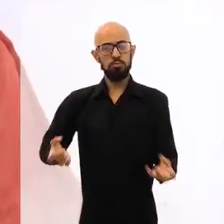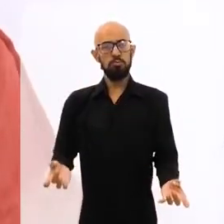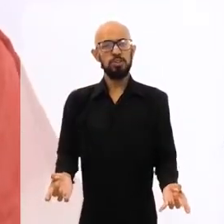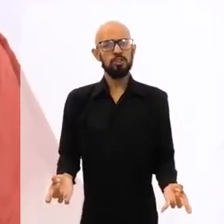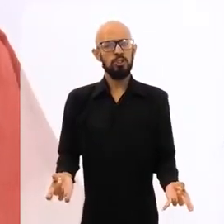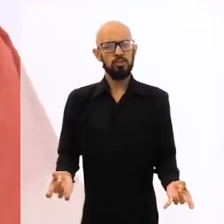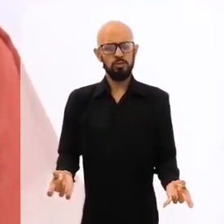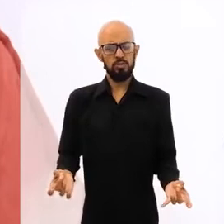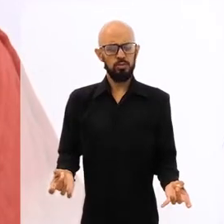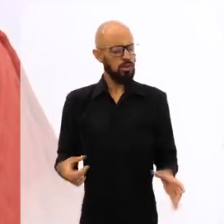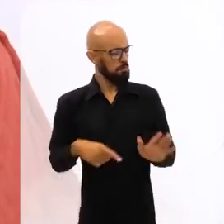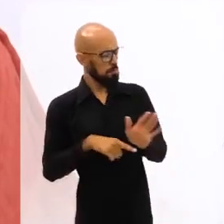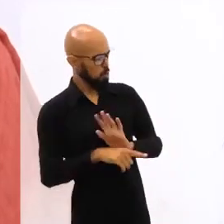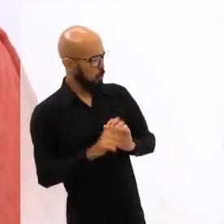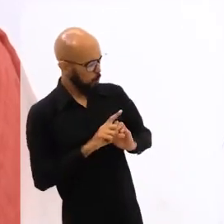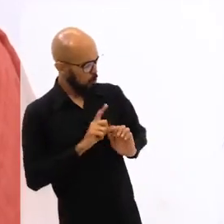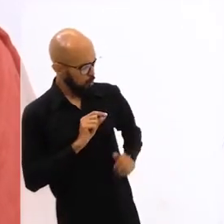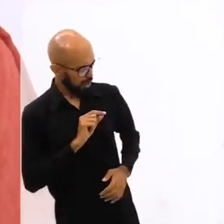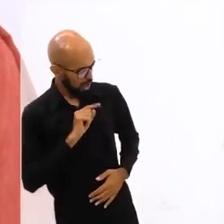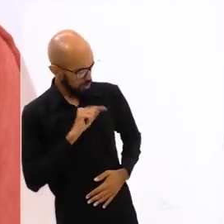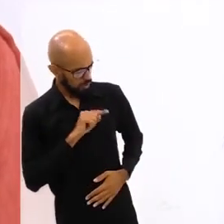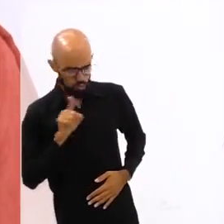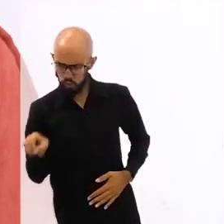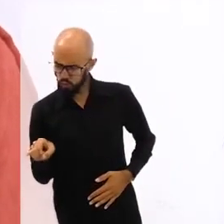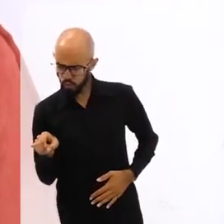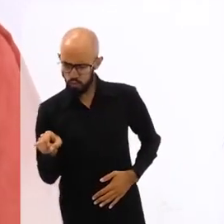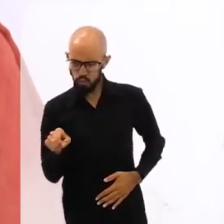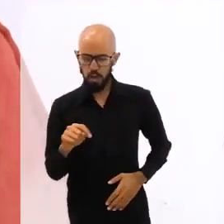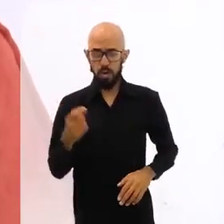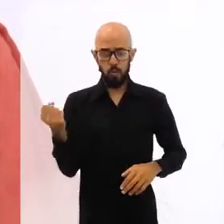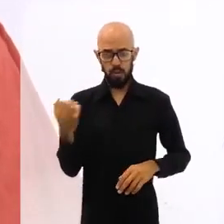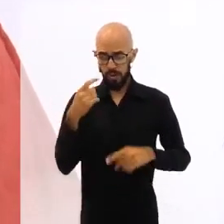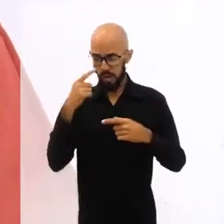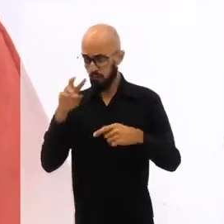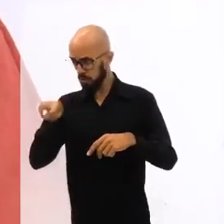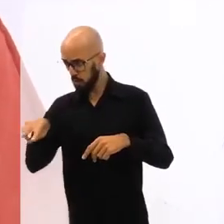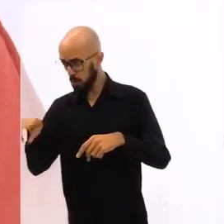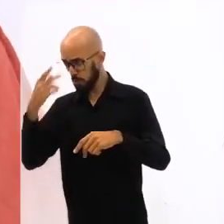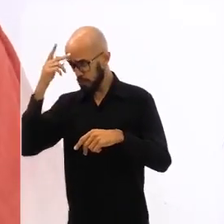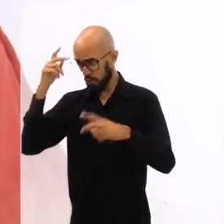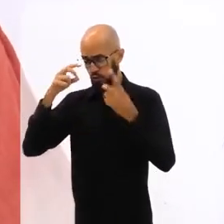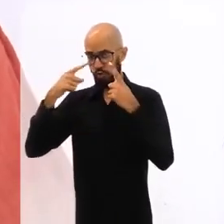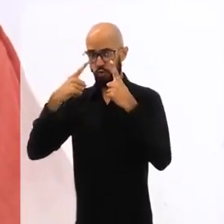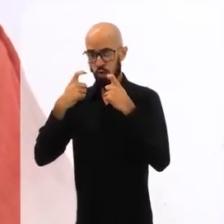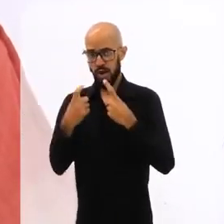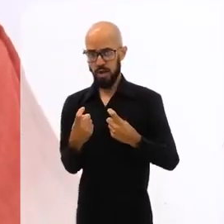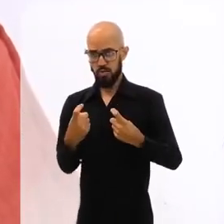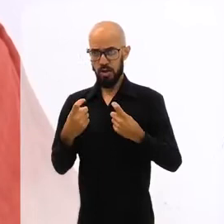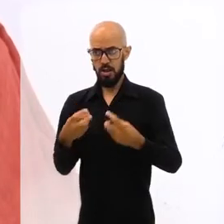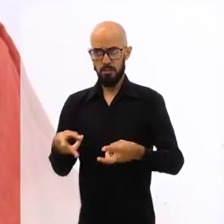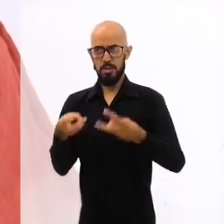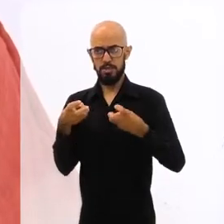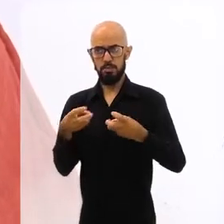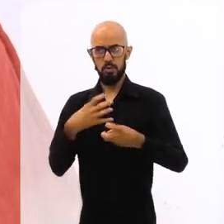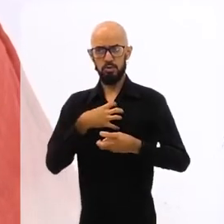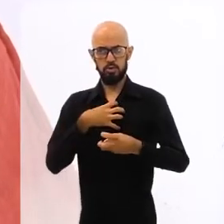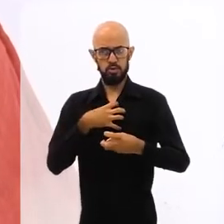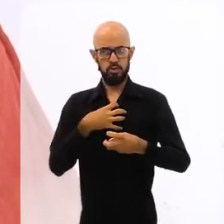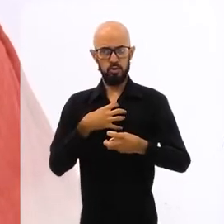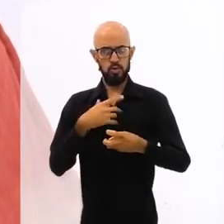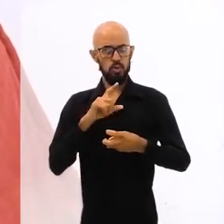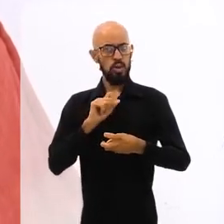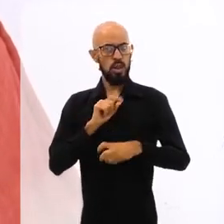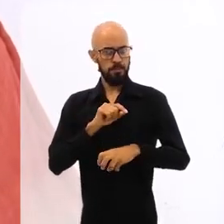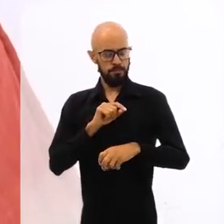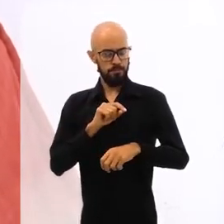ele perguntou: o que que é isso? Ele disse, quando viu pessoas chorando, né? Ele percebeu que o